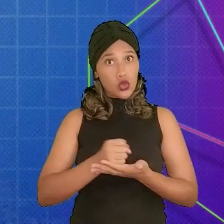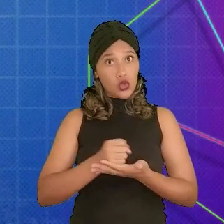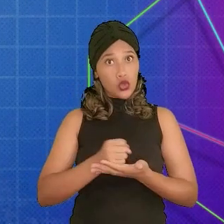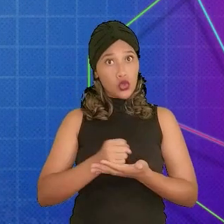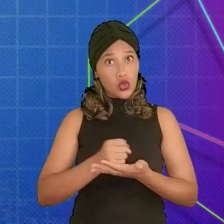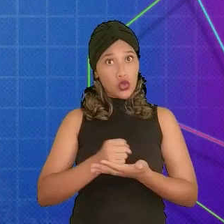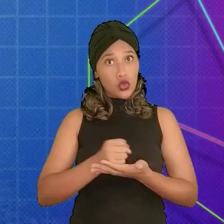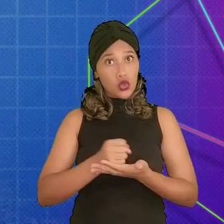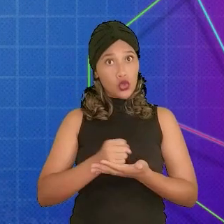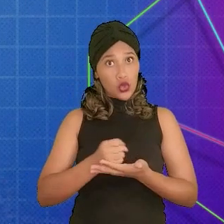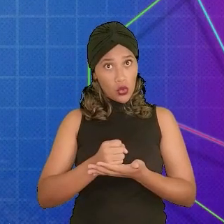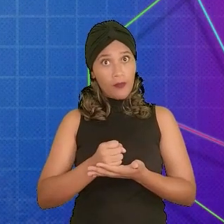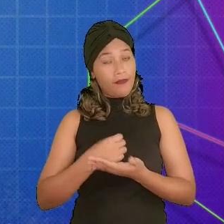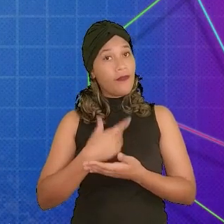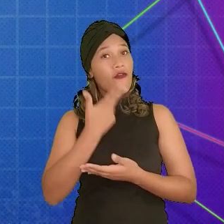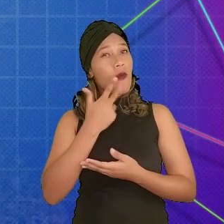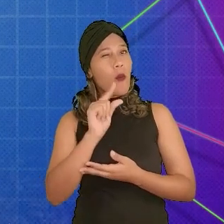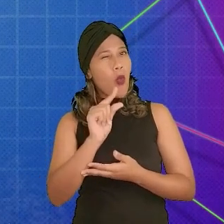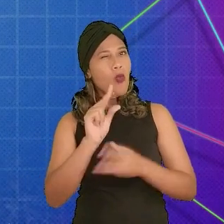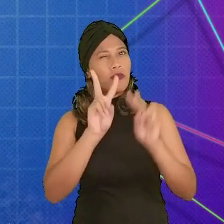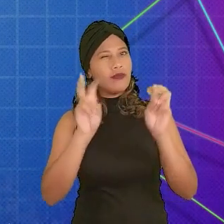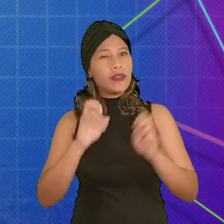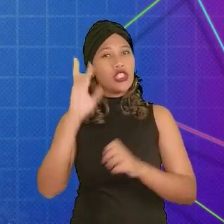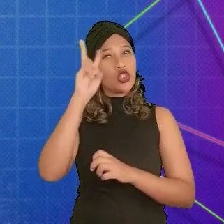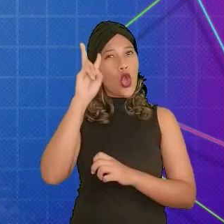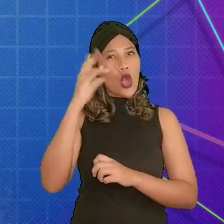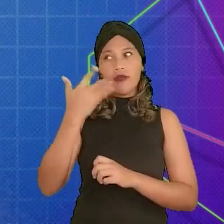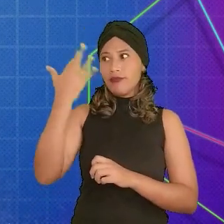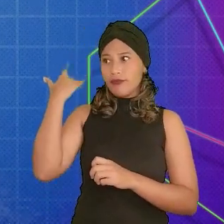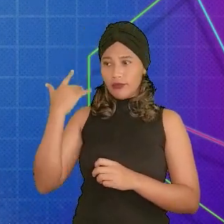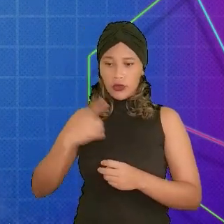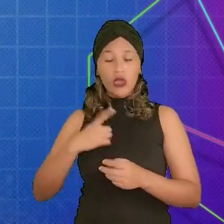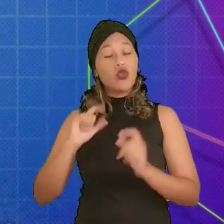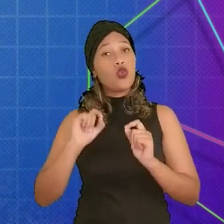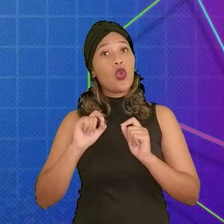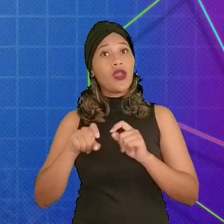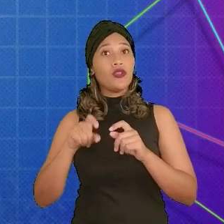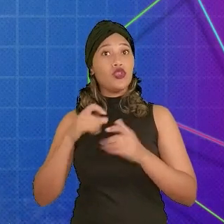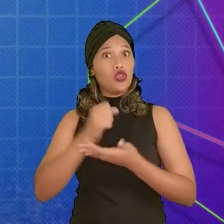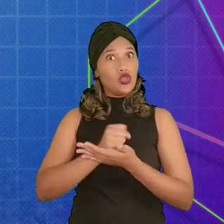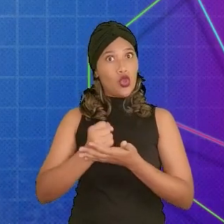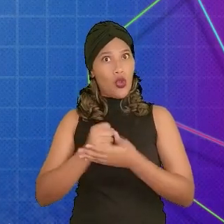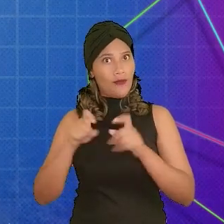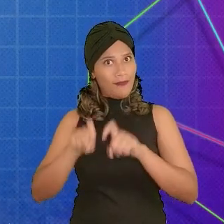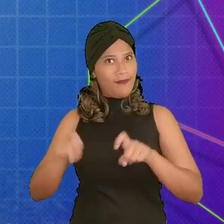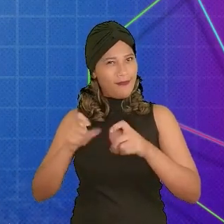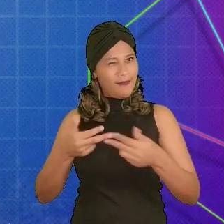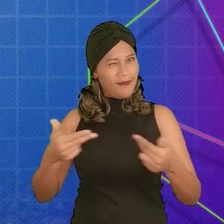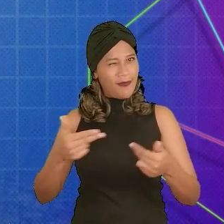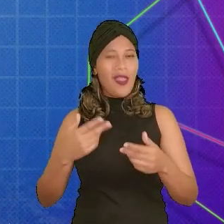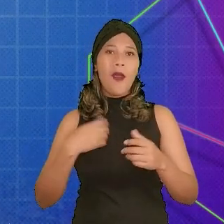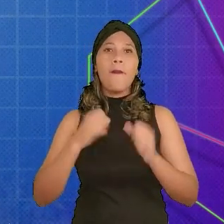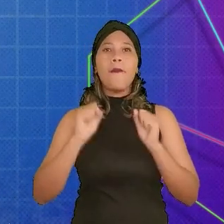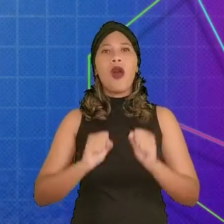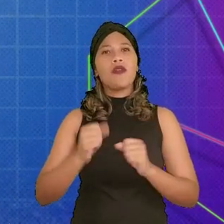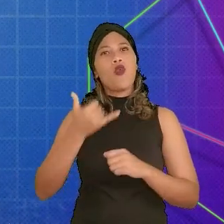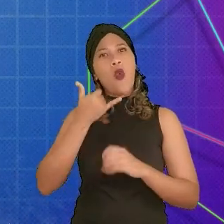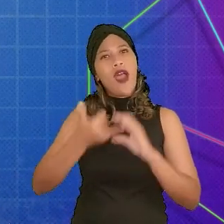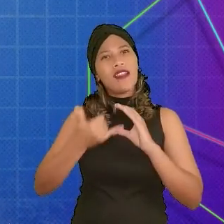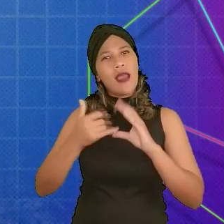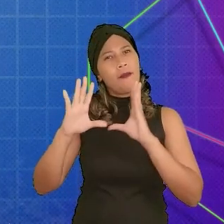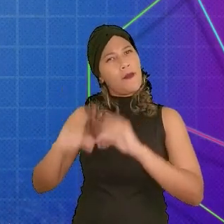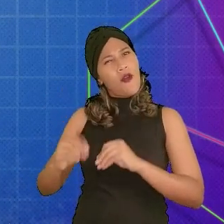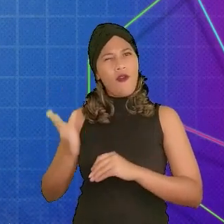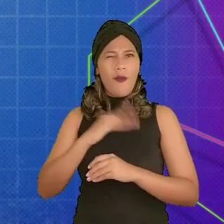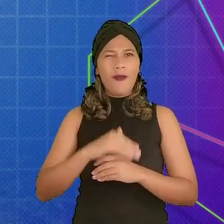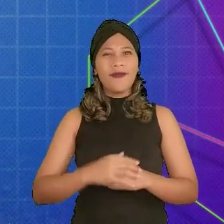Quadro com itens citados pelo professor. Vamos falar um pouquinho da história dos jogos digitais. Agora, se prepara aí, já pode fechar o WhatsApp